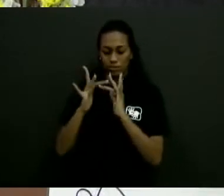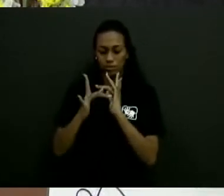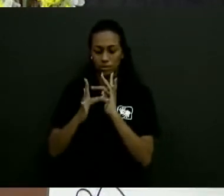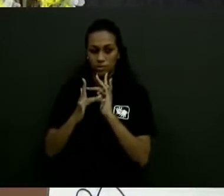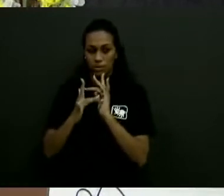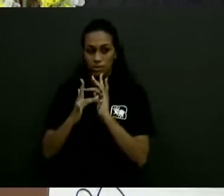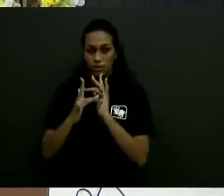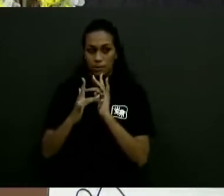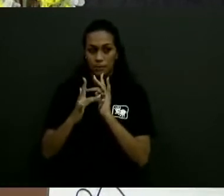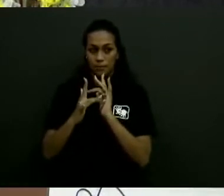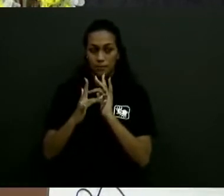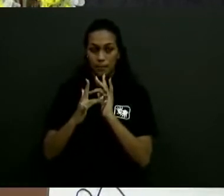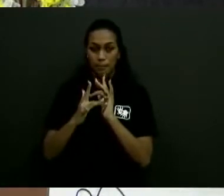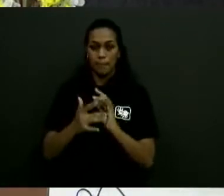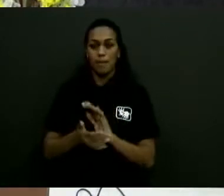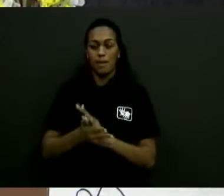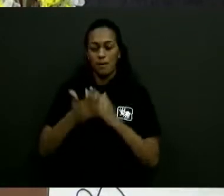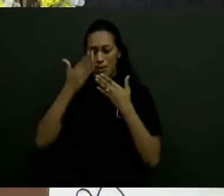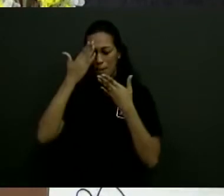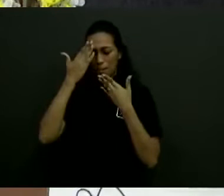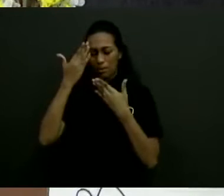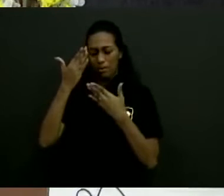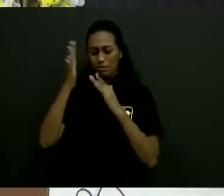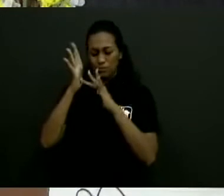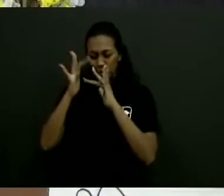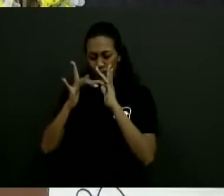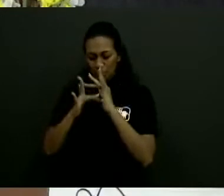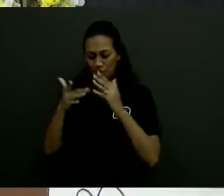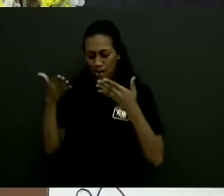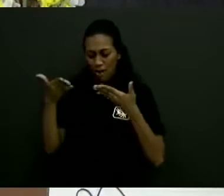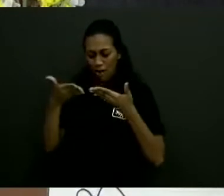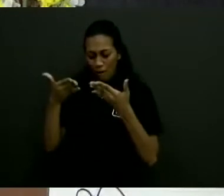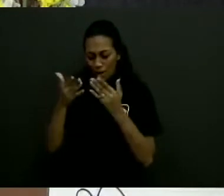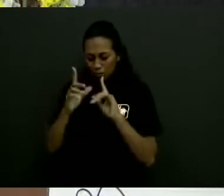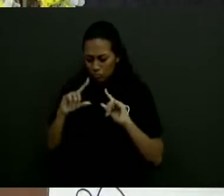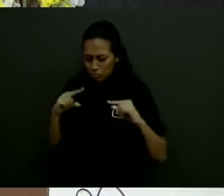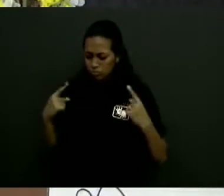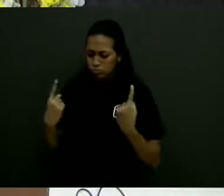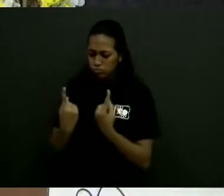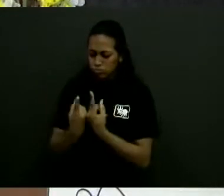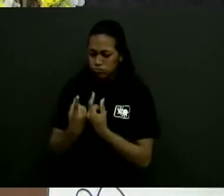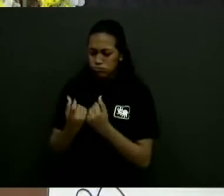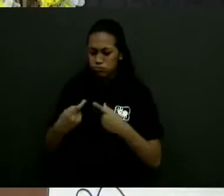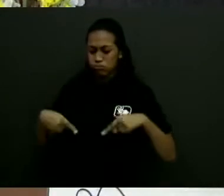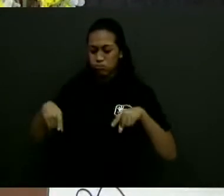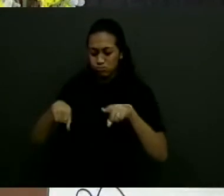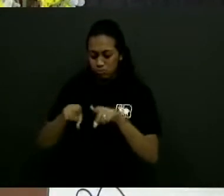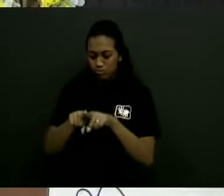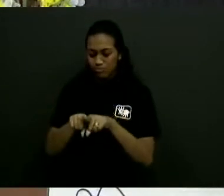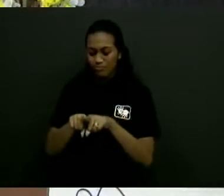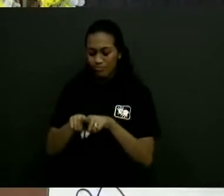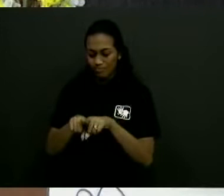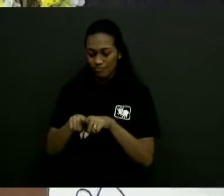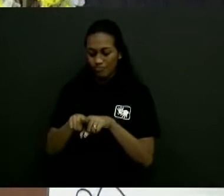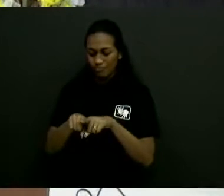Father, I thank you in Jesus' name. Obrigado, Senhor, por esse tempo que nós estamos todos juntos aqui. Thank you, Jesus, because we are all together